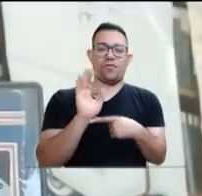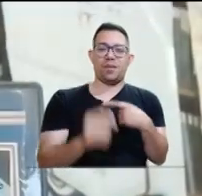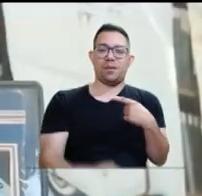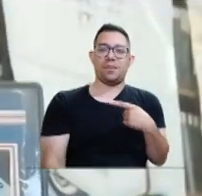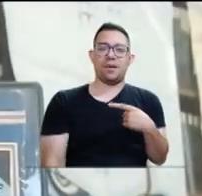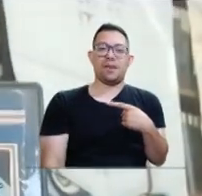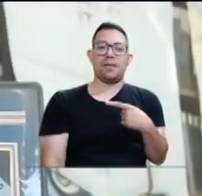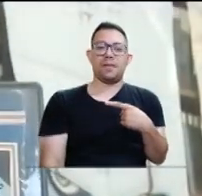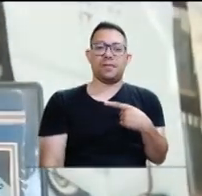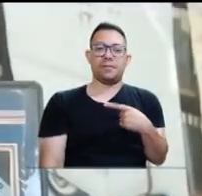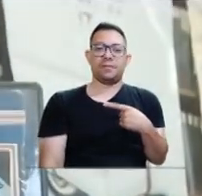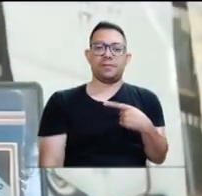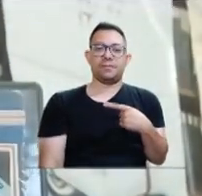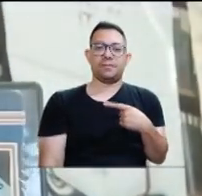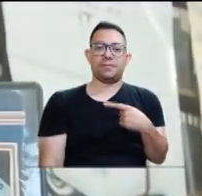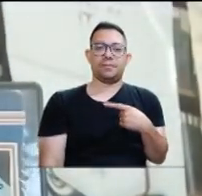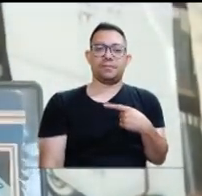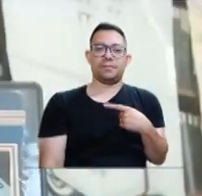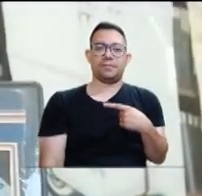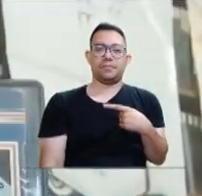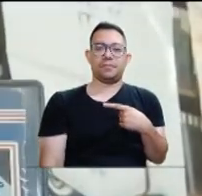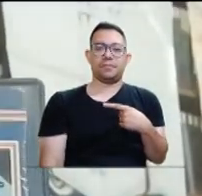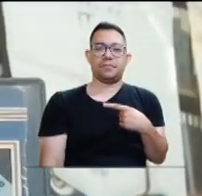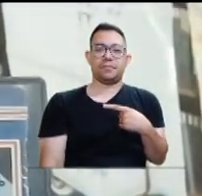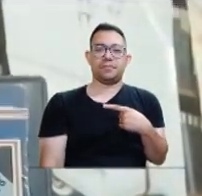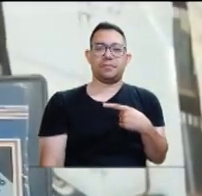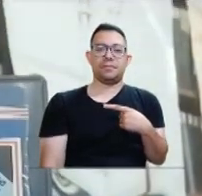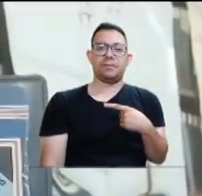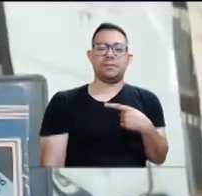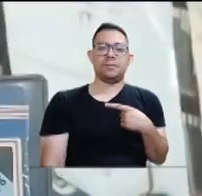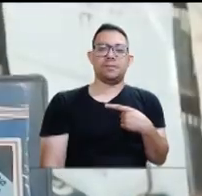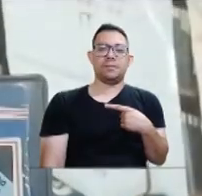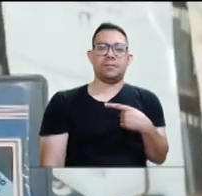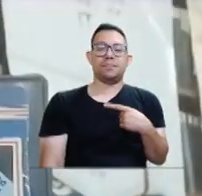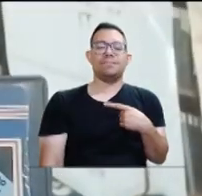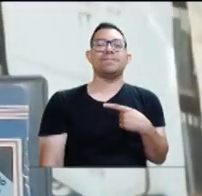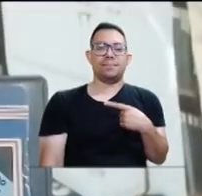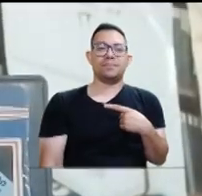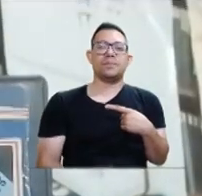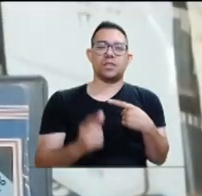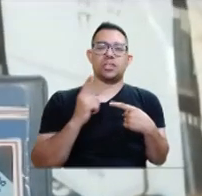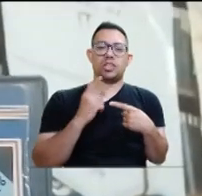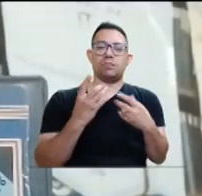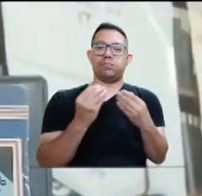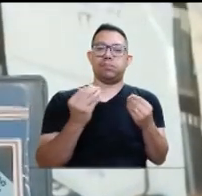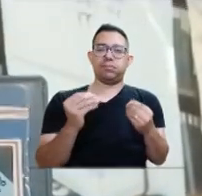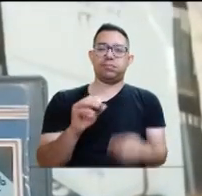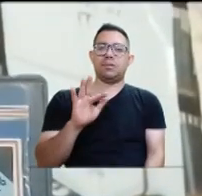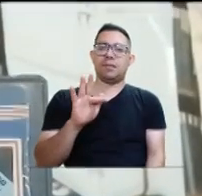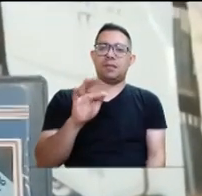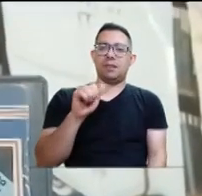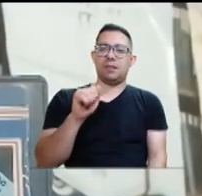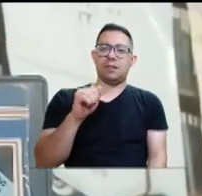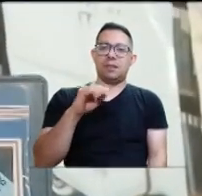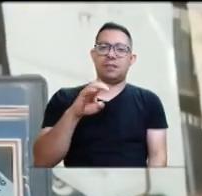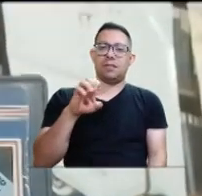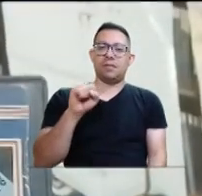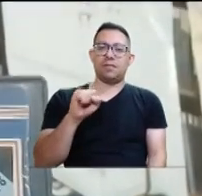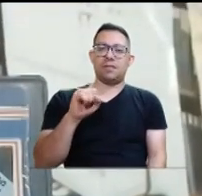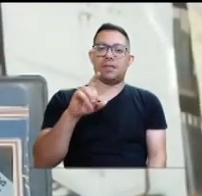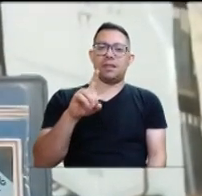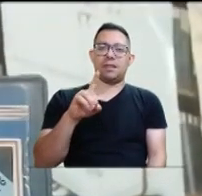é o grande clássico aí da década de início da década de 90, né? As locadoras tinham muito